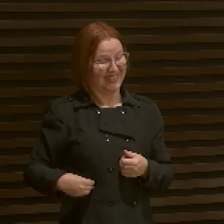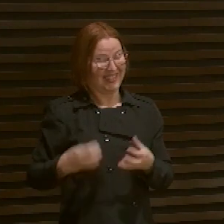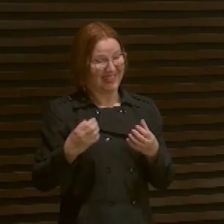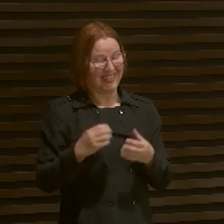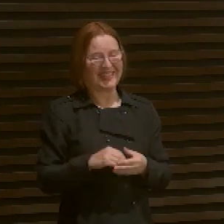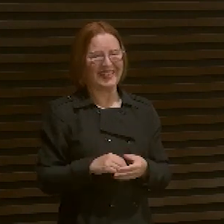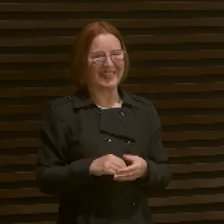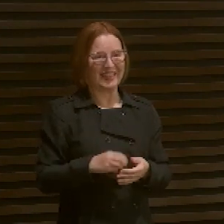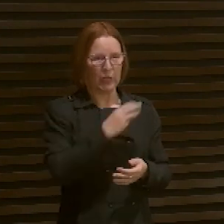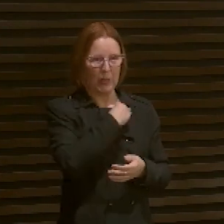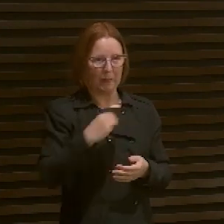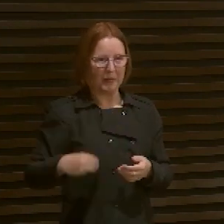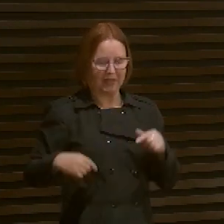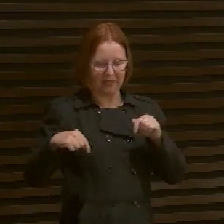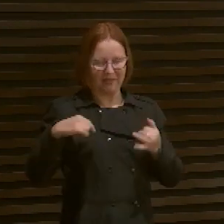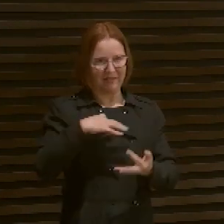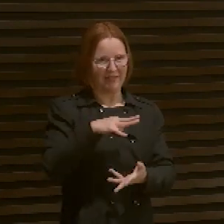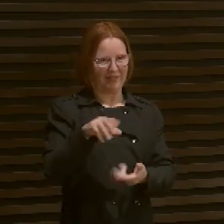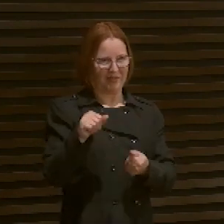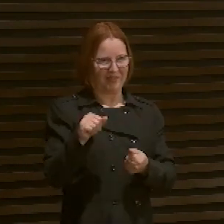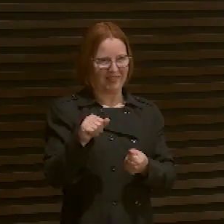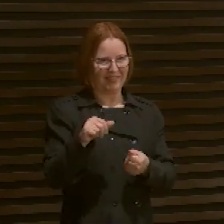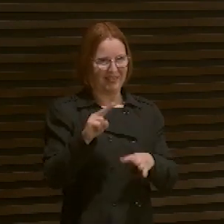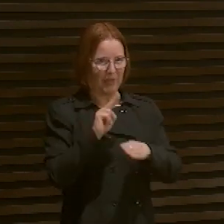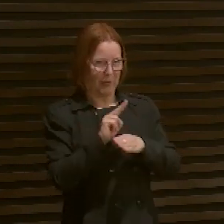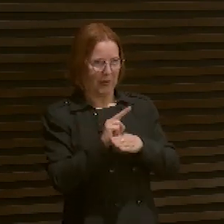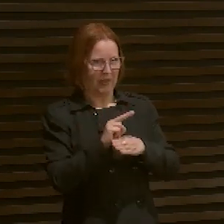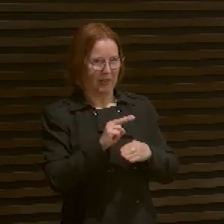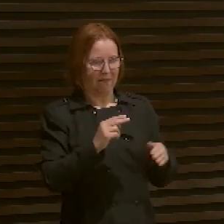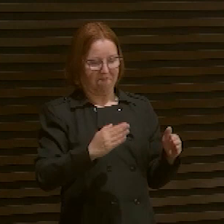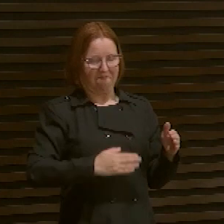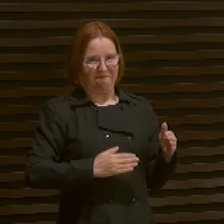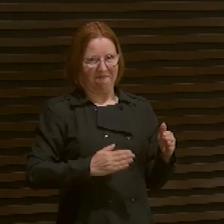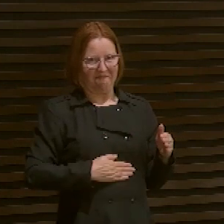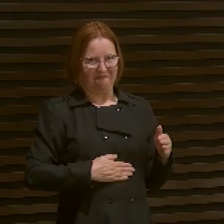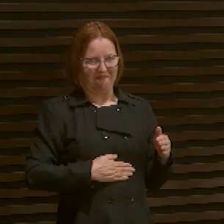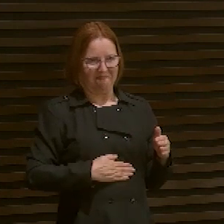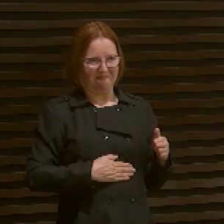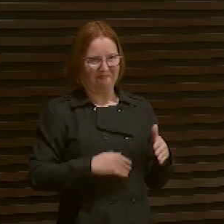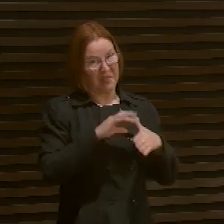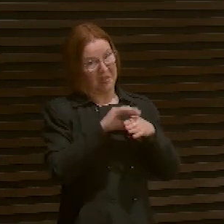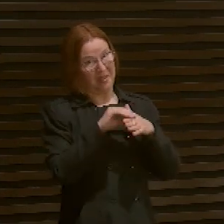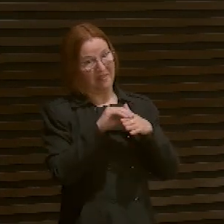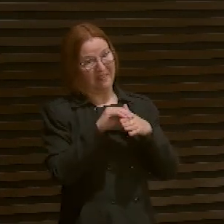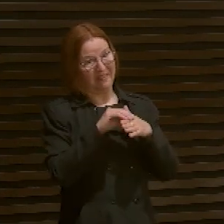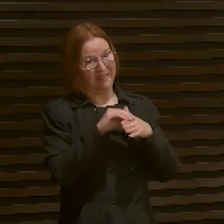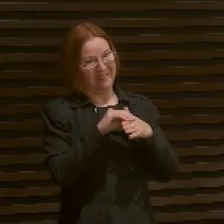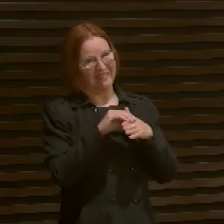Um Messias terreno que cuidasse da pança deles, das doenças deles.